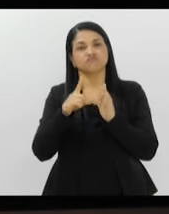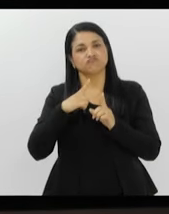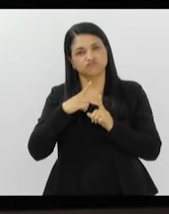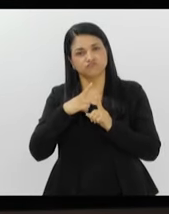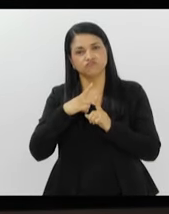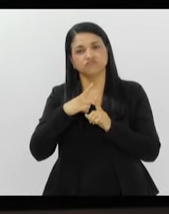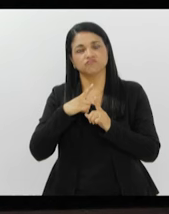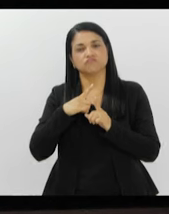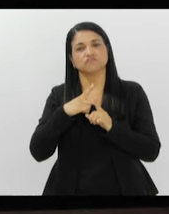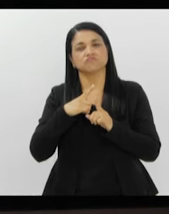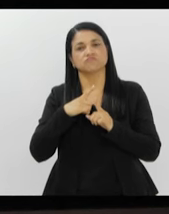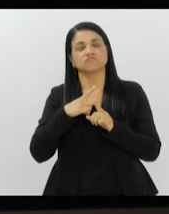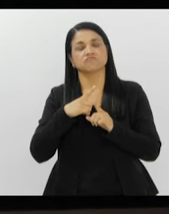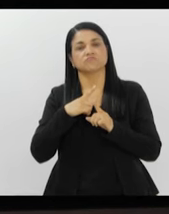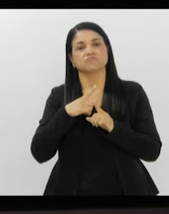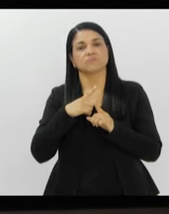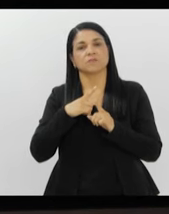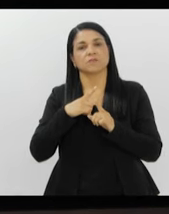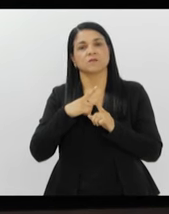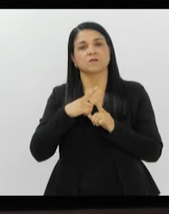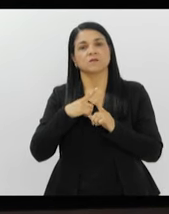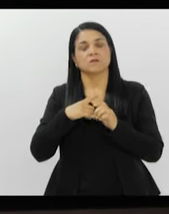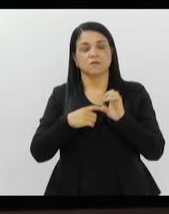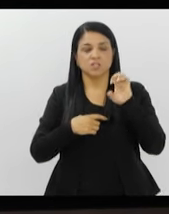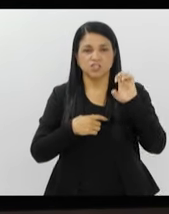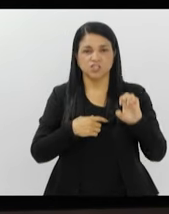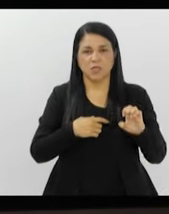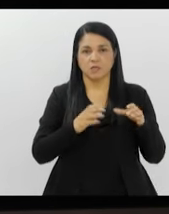aparelhadas unicamente pela